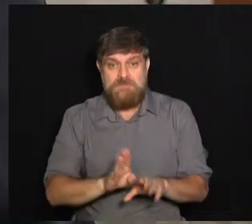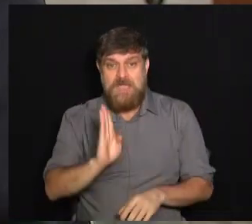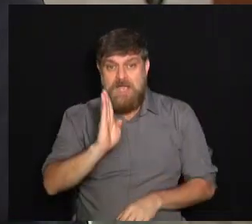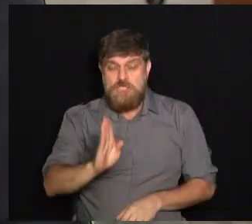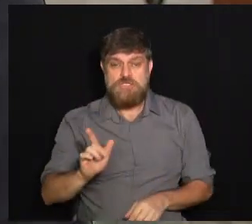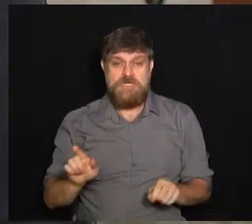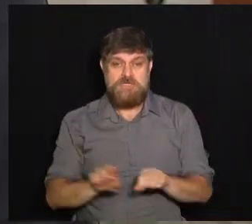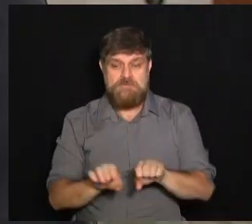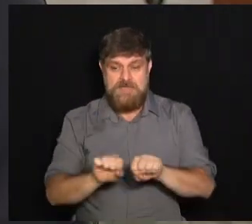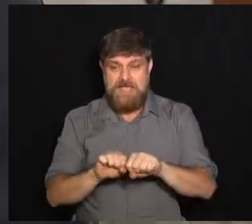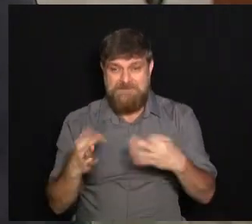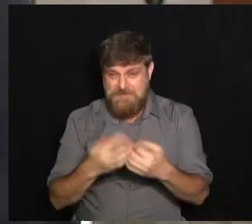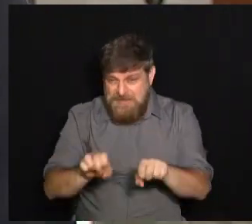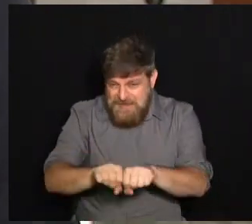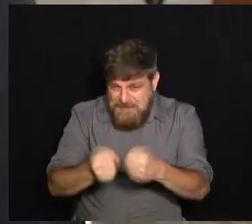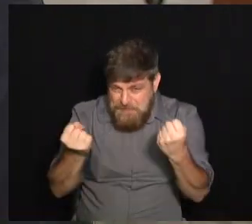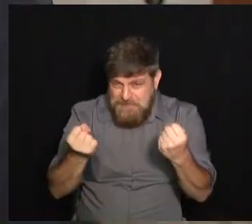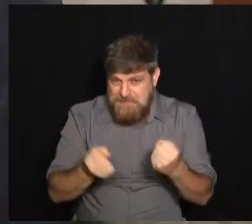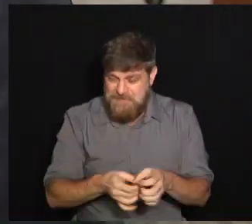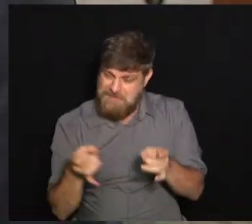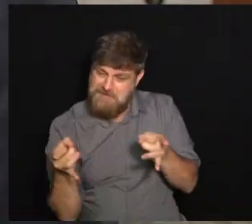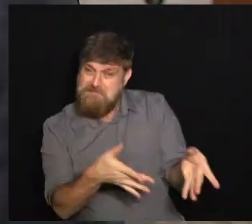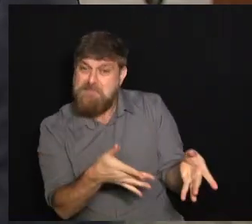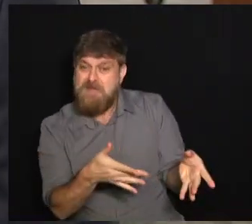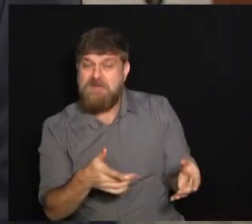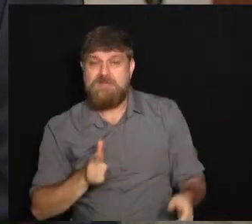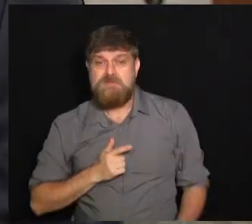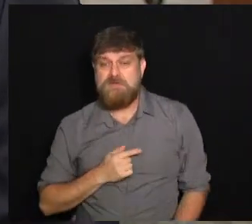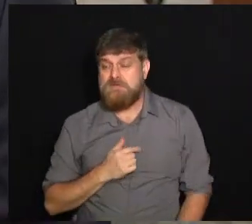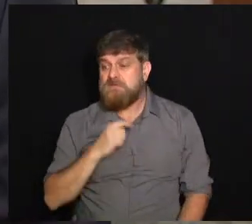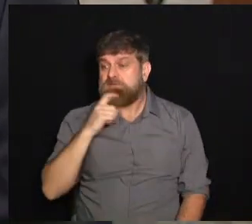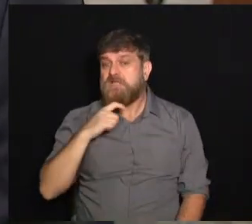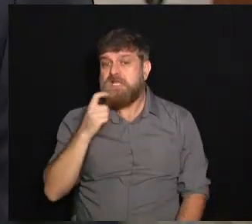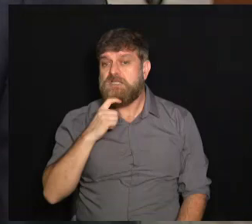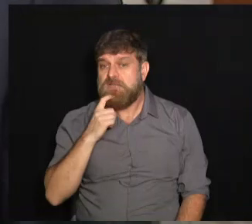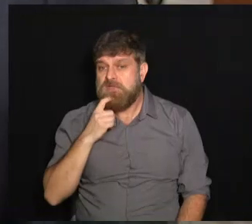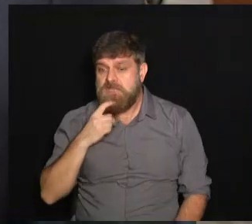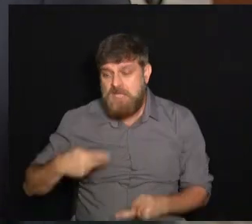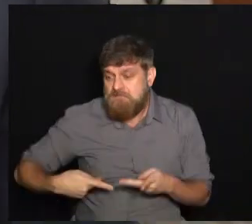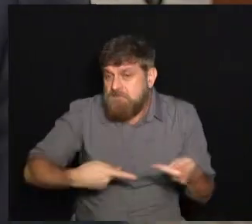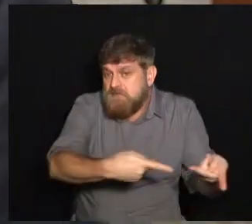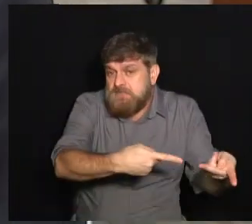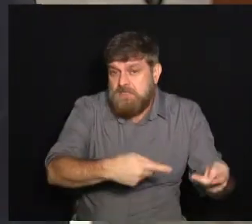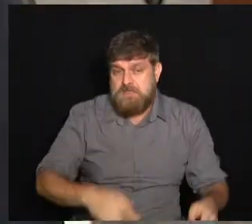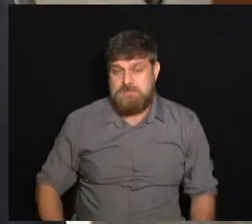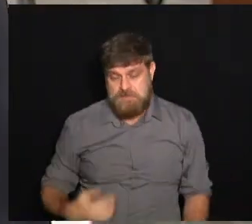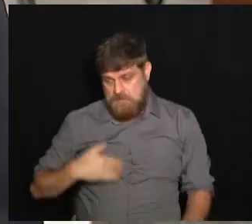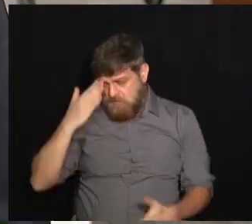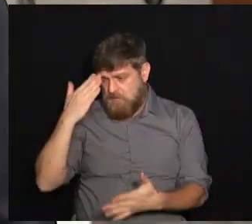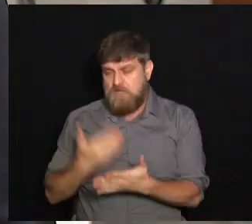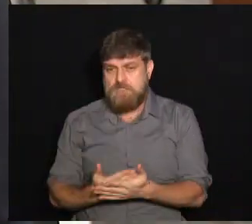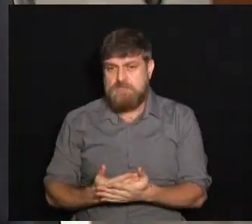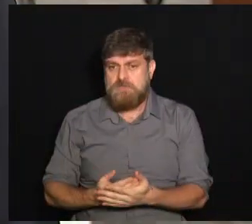o vínculo familiar está todo rompido e fragilizado, não recebe a visita de ninguém. Então nada mais justo do que